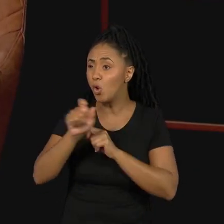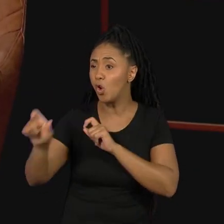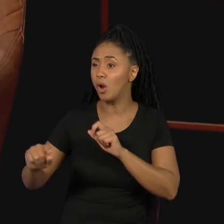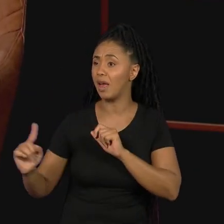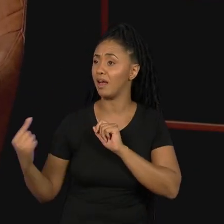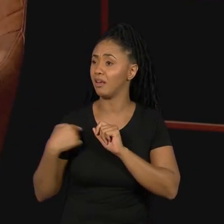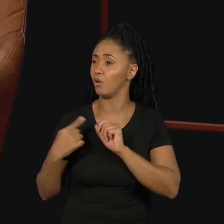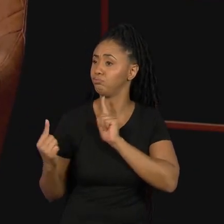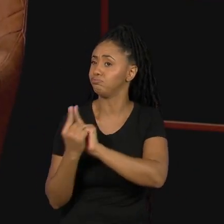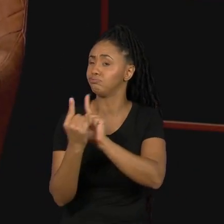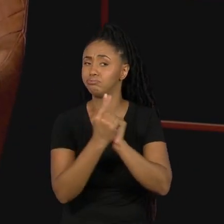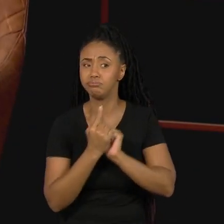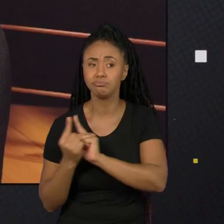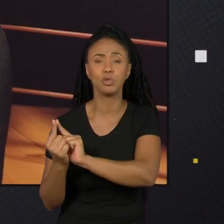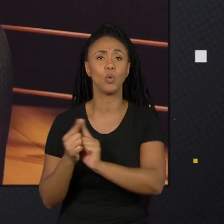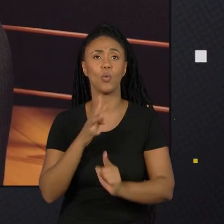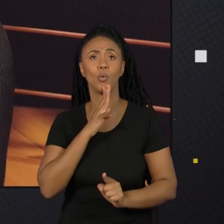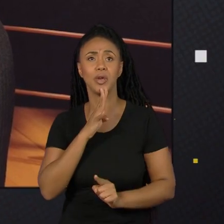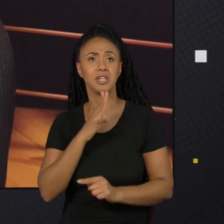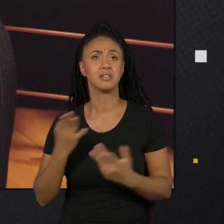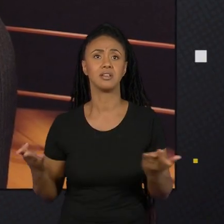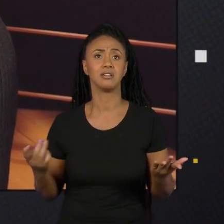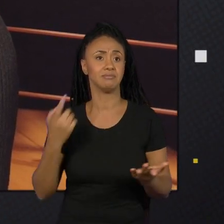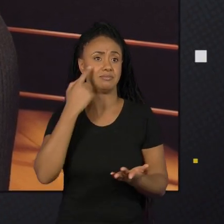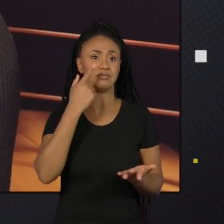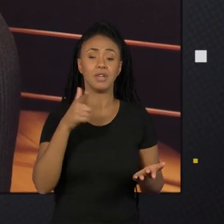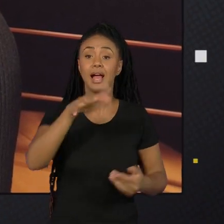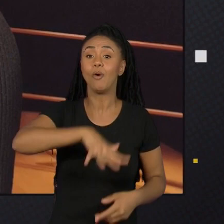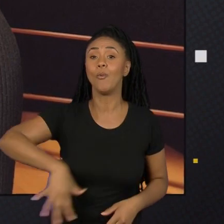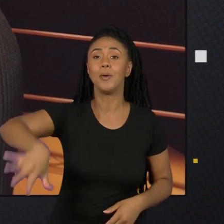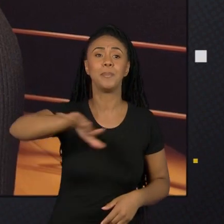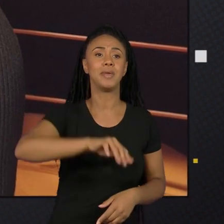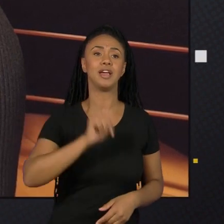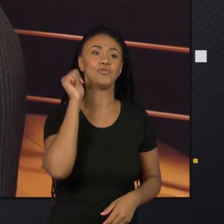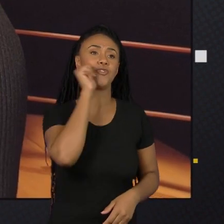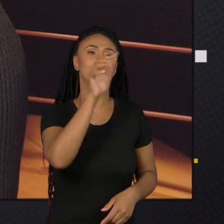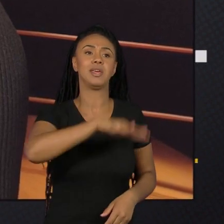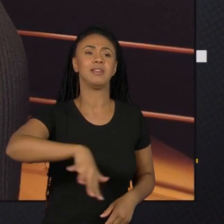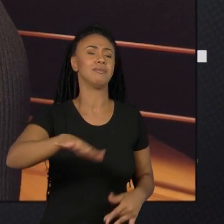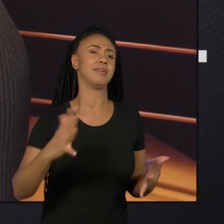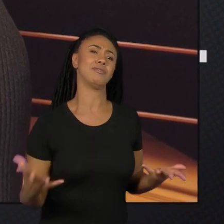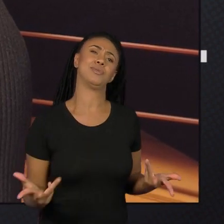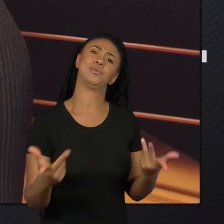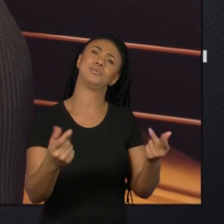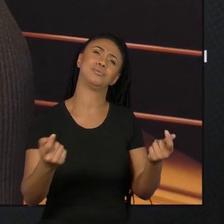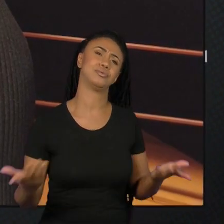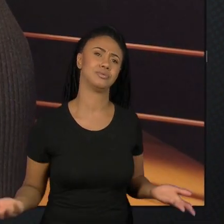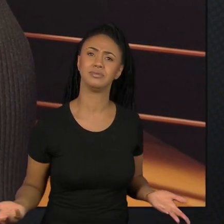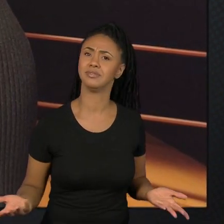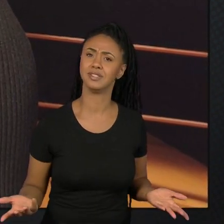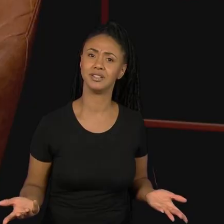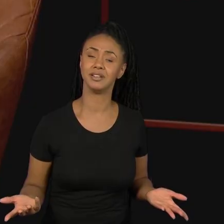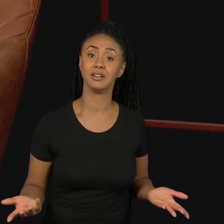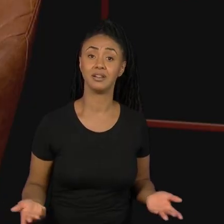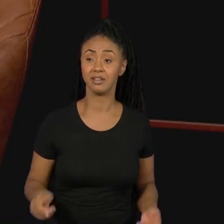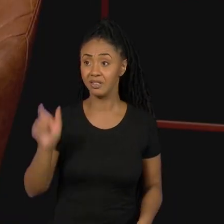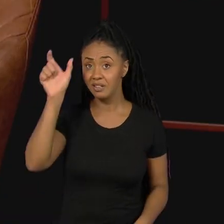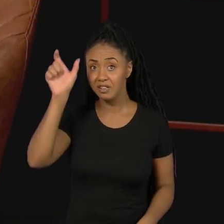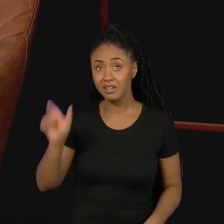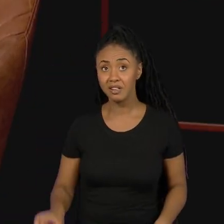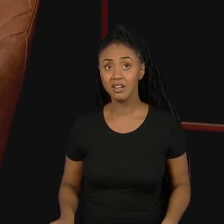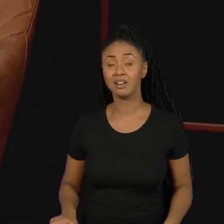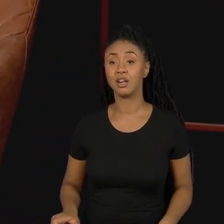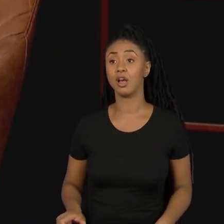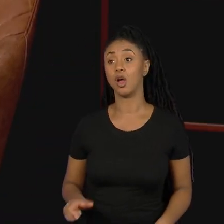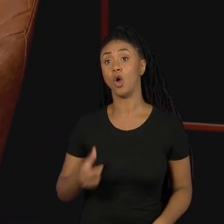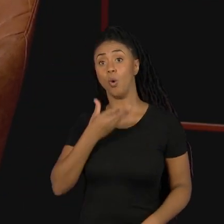maravilha. Olha a Lola, o universo feminino, que maravilha. O homem é perfeito porque ele é